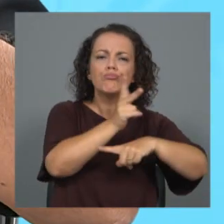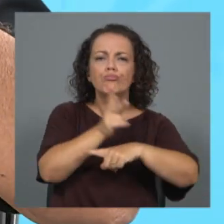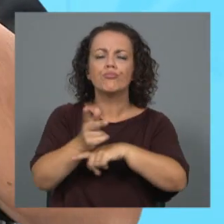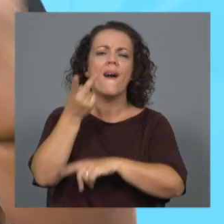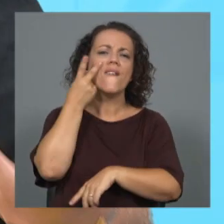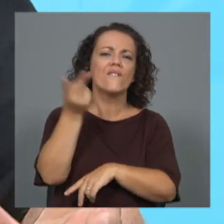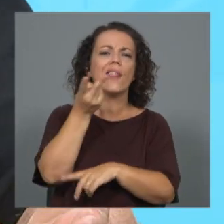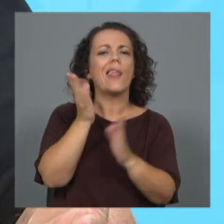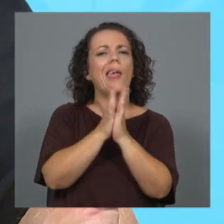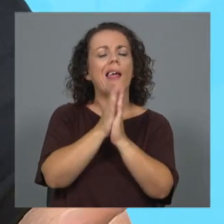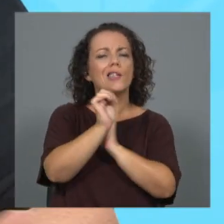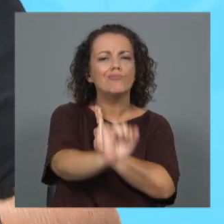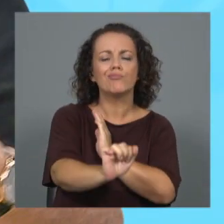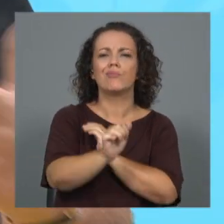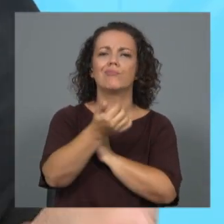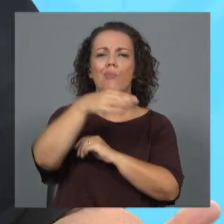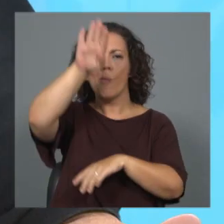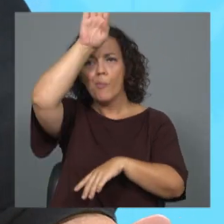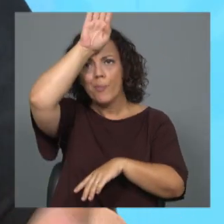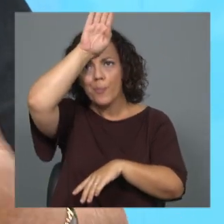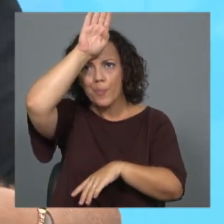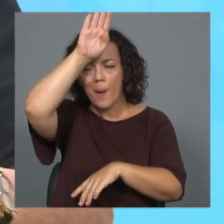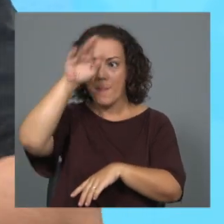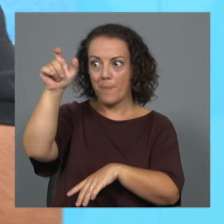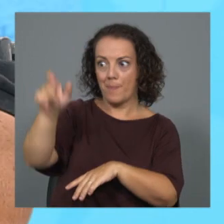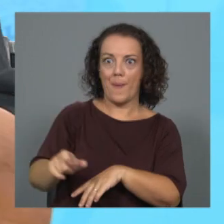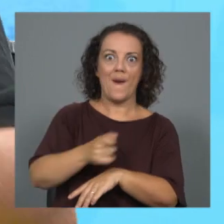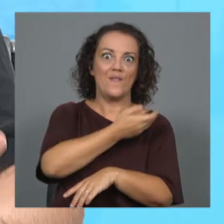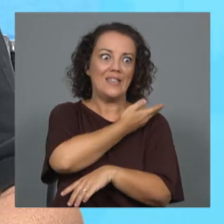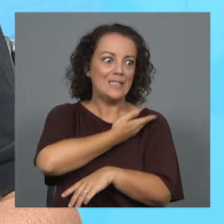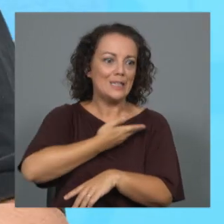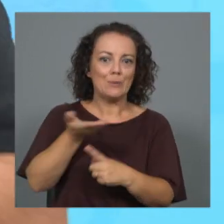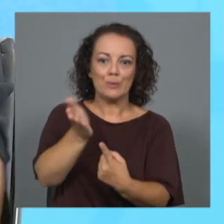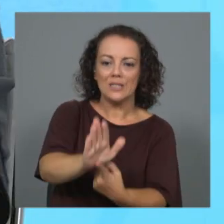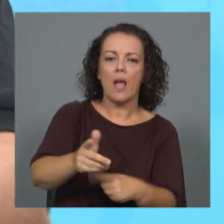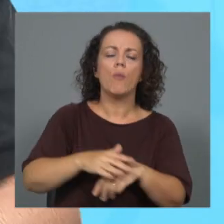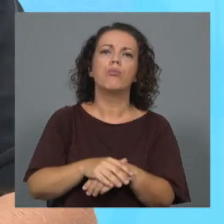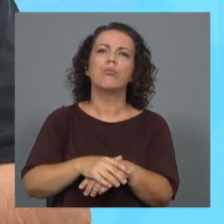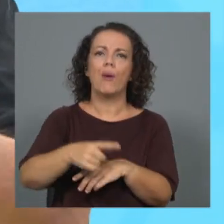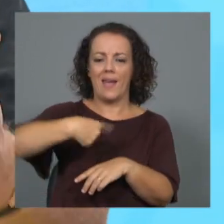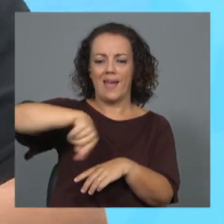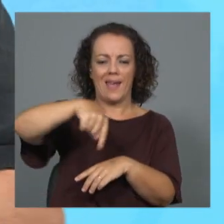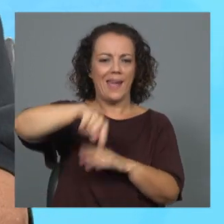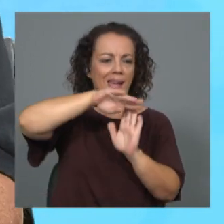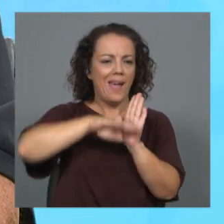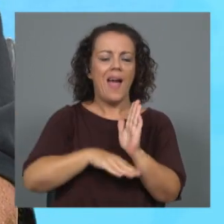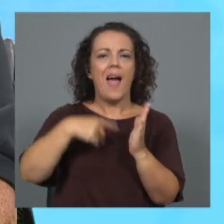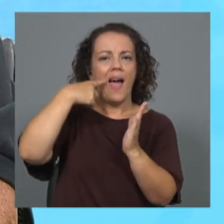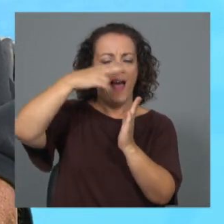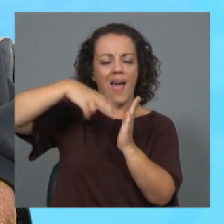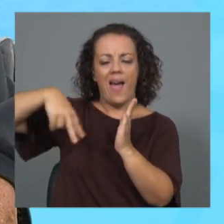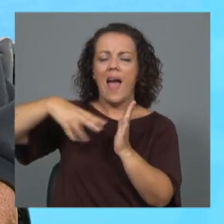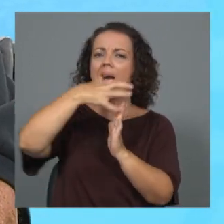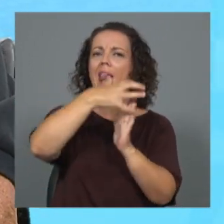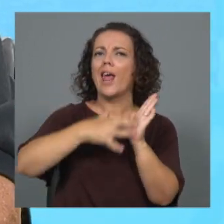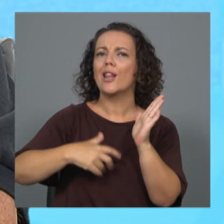das coisas maravilhosas dos Papas, nomeadamente deste Papa Francisco, fazer os comentários das leituras, como nós fazemos aqui. Eu também, não sei se já ando há